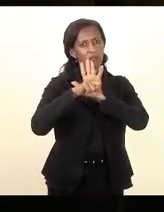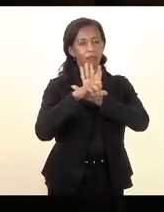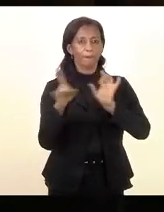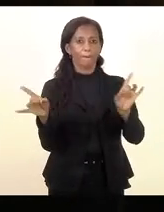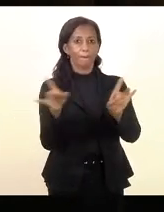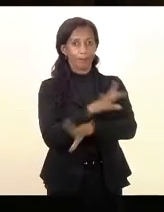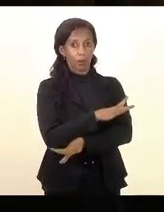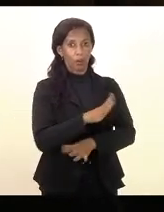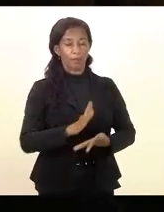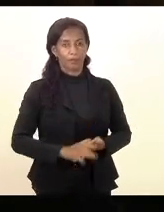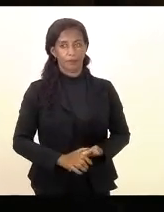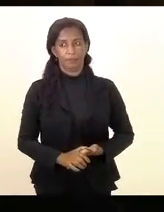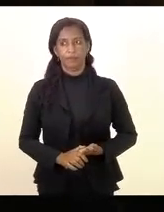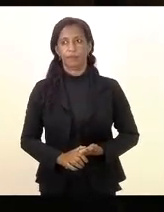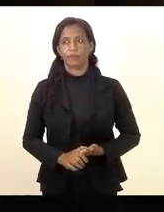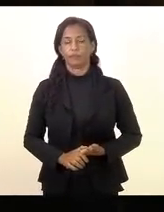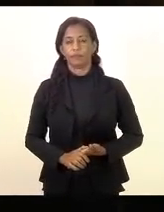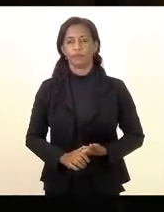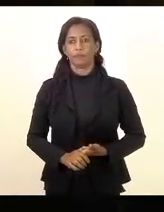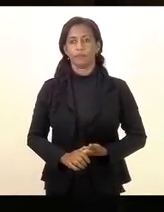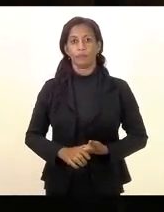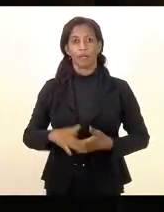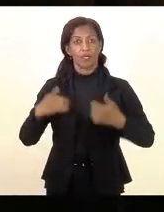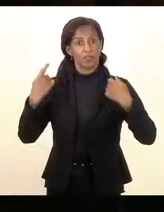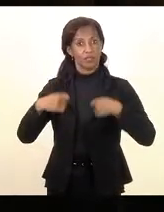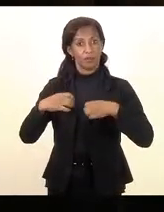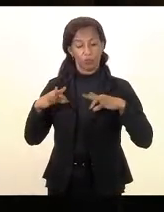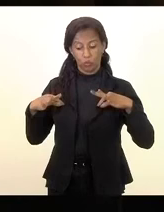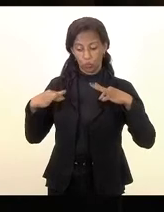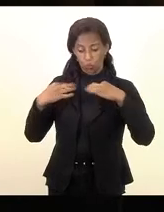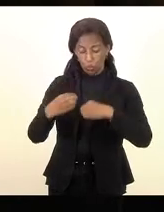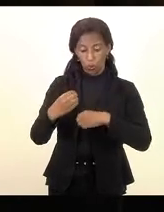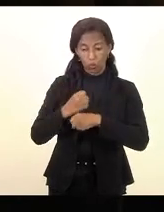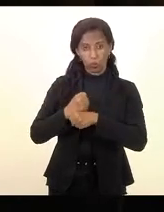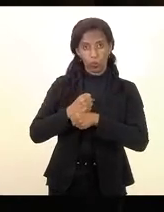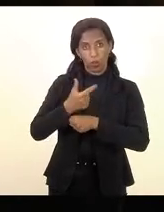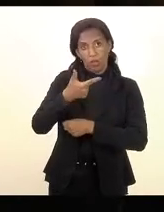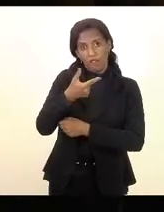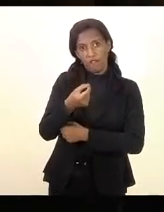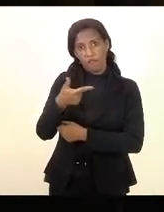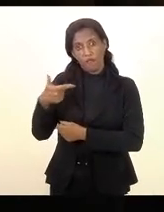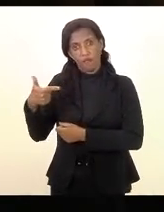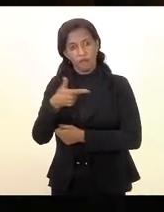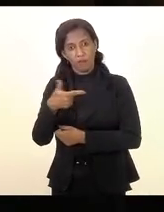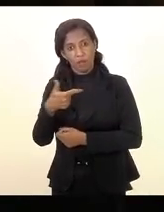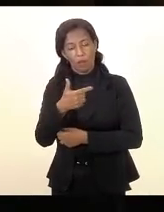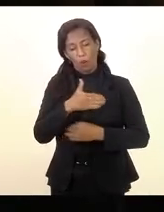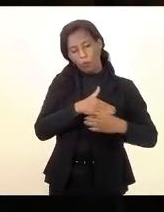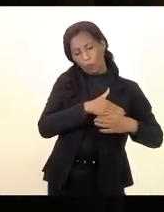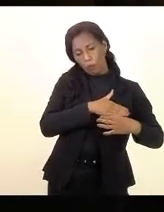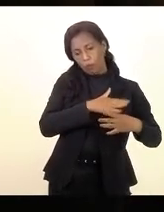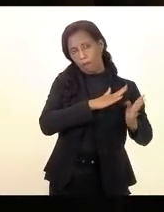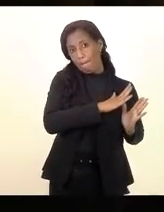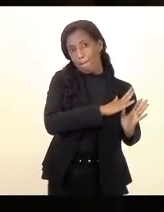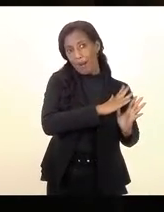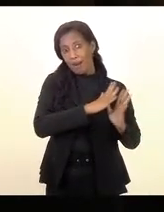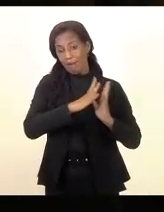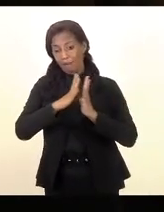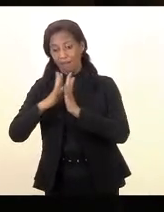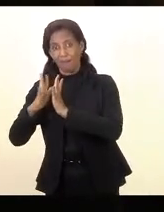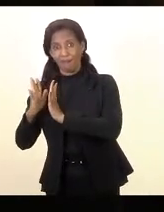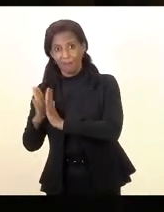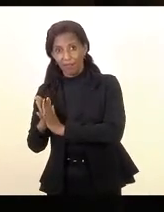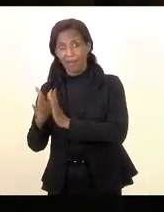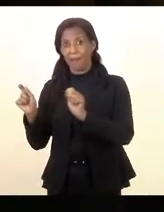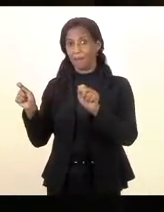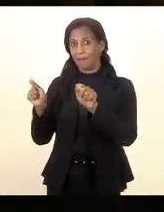matéria e isso nós estamos propondo deputado Tia Ju que a gente tenha todo o ano de 2022 todo o ano de 2022 para